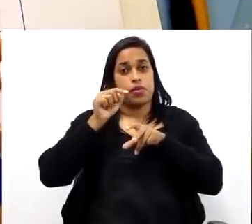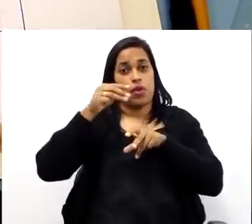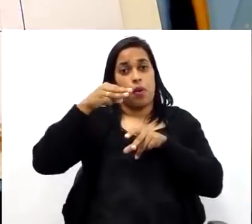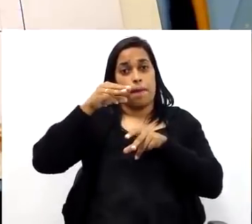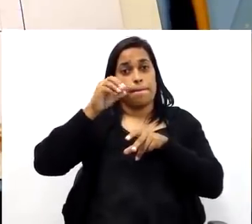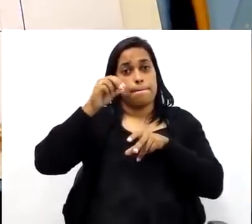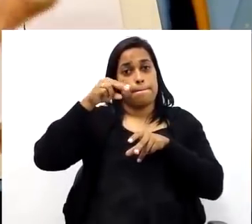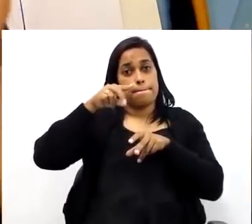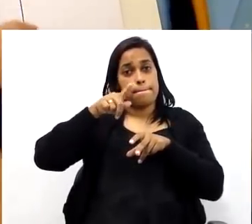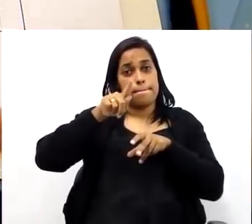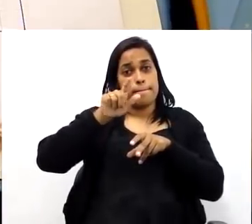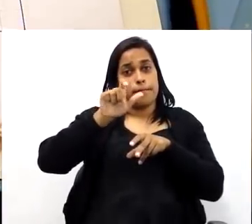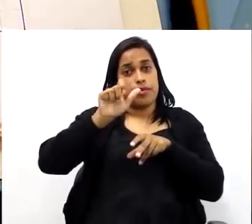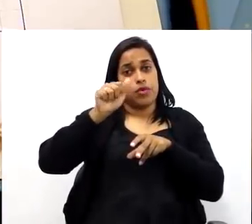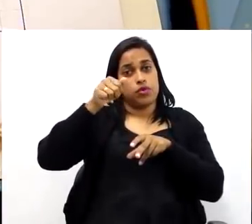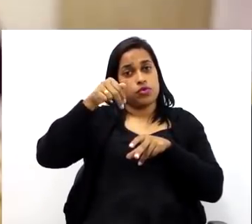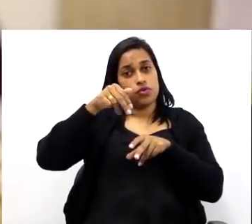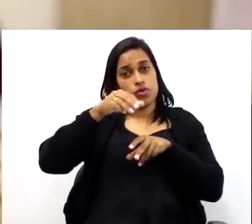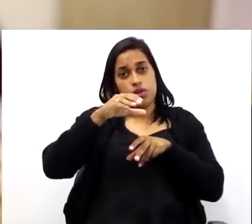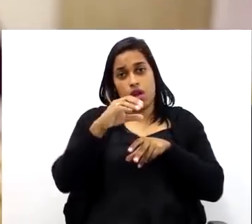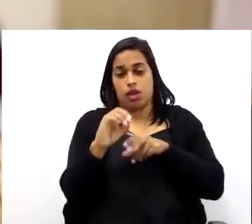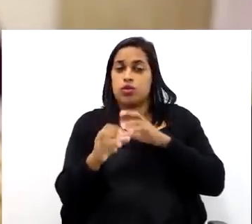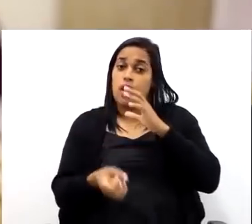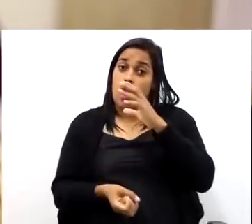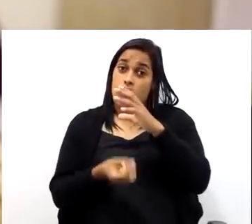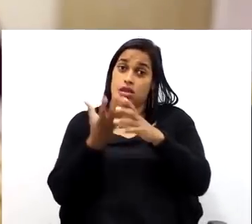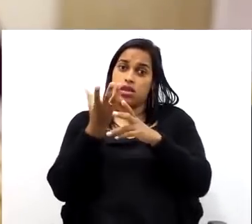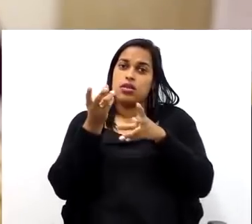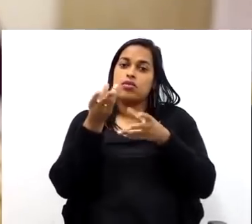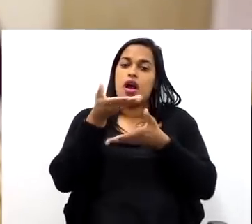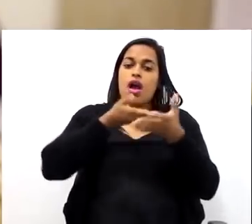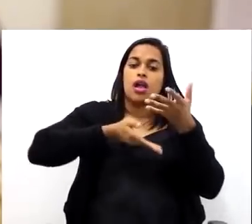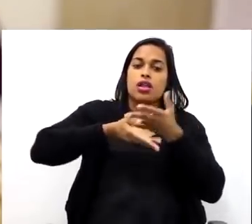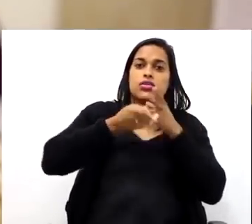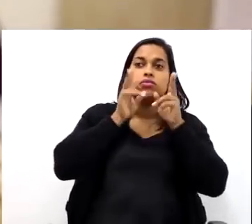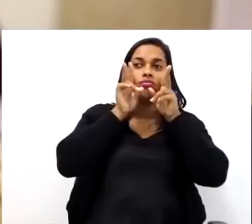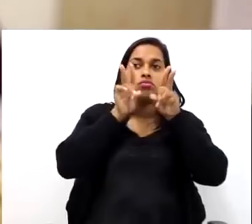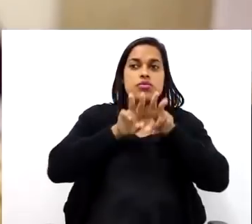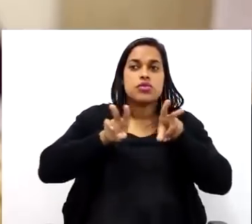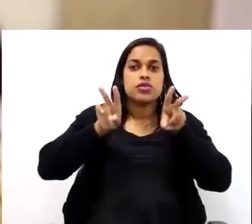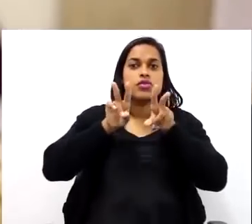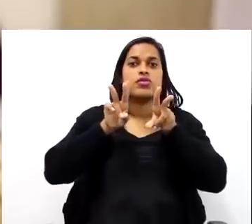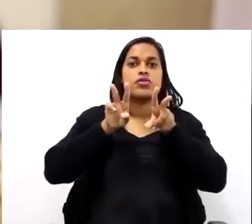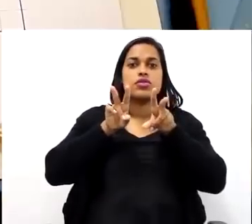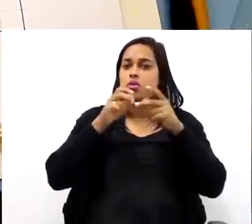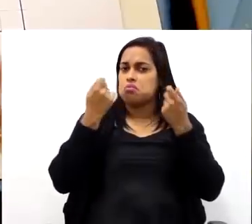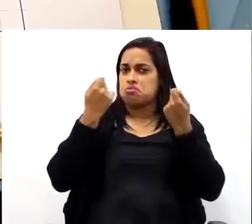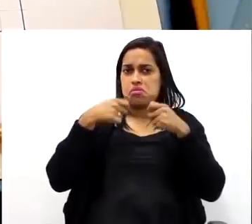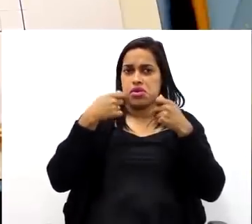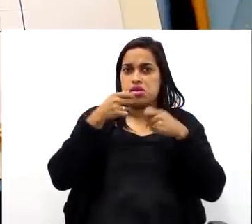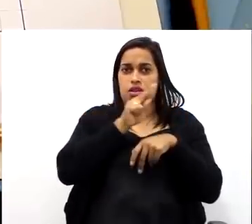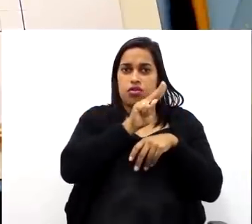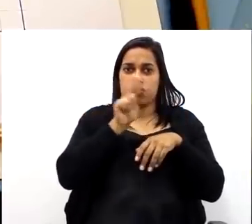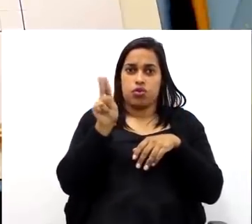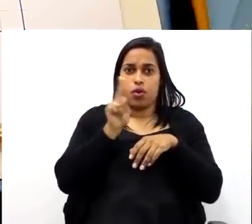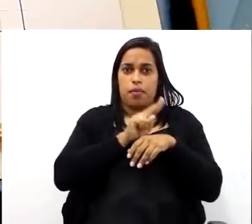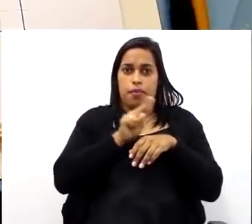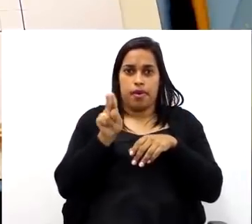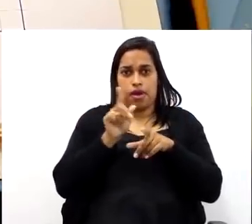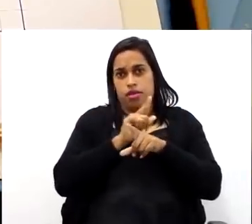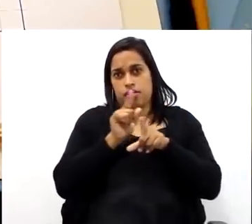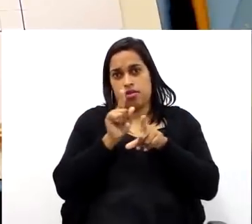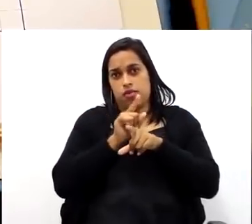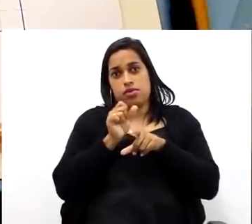é criado a partir de uma relação entre as vistas, então não é preciso que você nomeie. Na verdade, essa